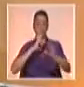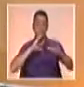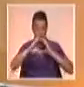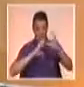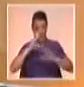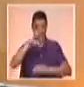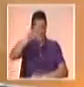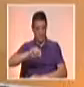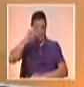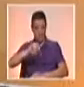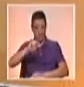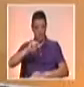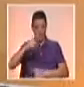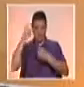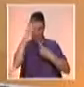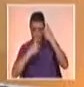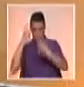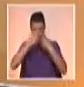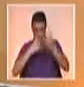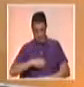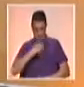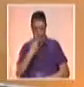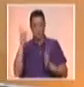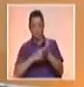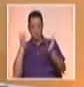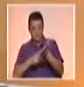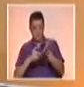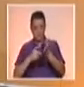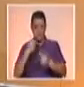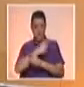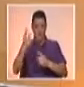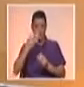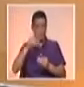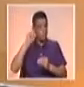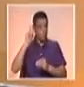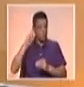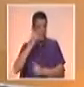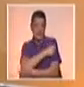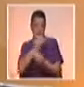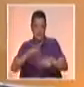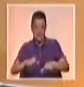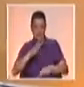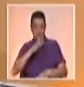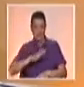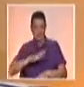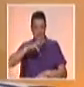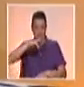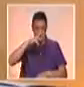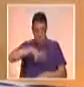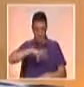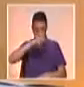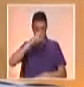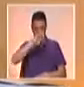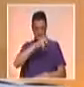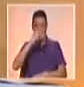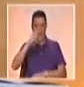também, não é? Exatamente. Comunicar aquilo que pensam, exatamente, que sentem, o que precisam, o que desejam, que é fundamental nas crianças. Diga, Maria José, quer acrescentar? Claro. Quando o